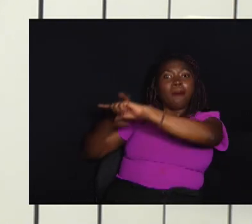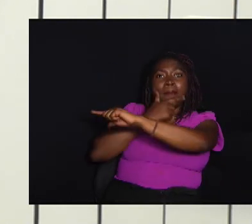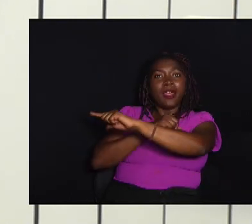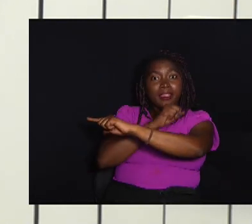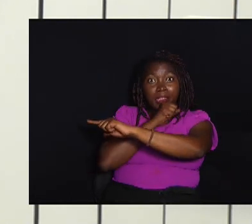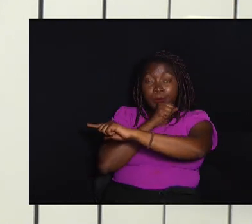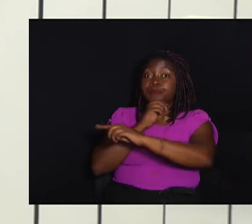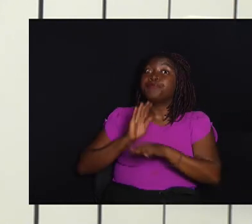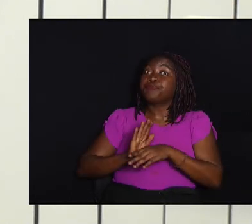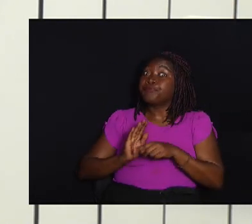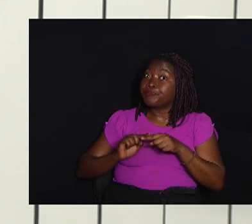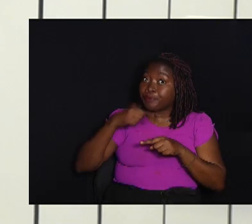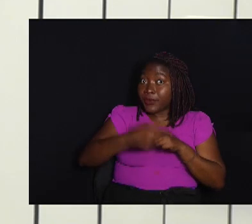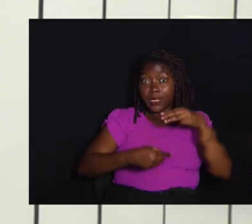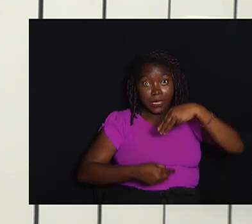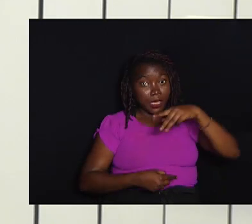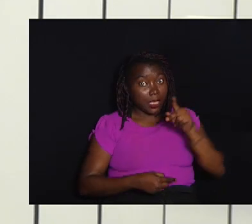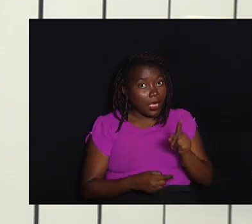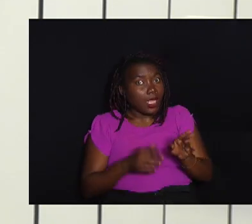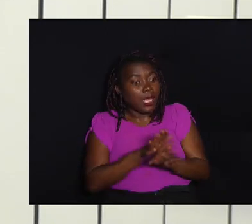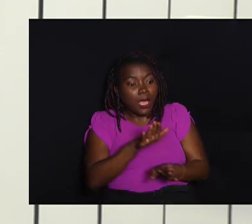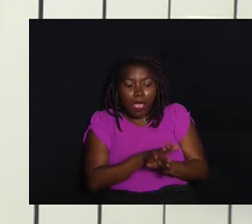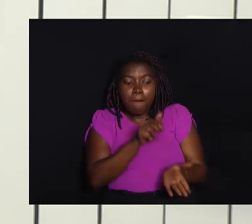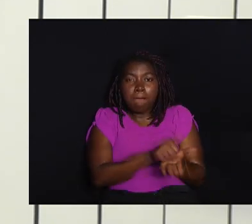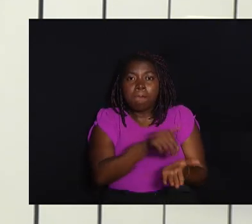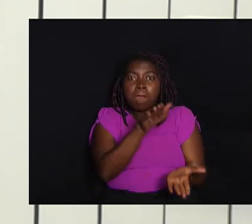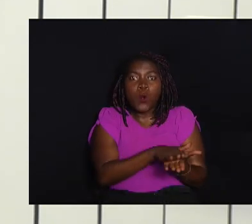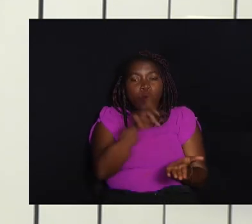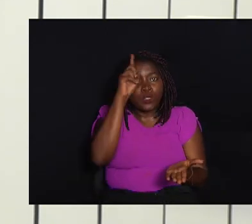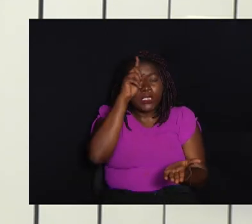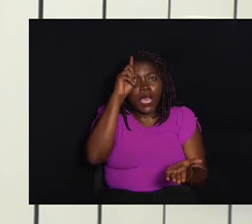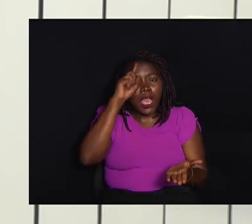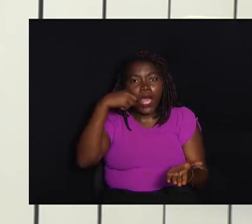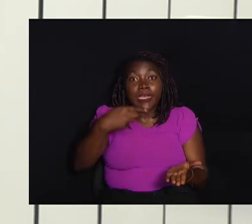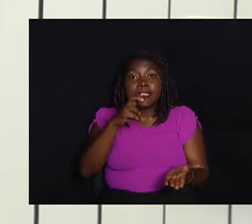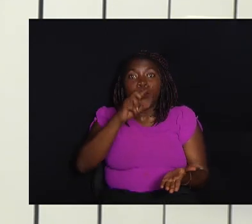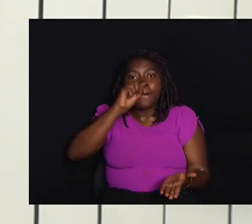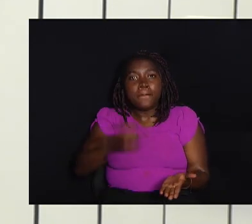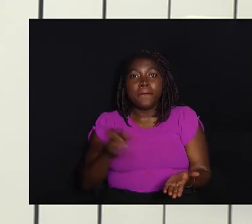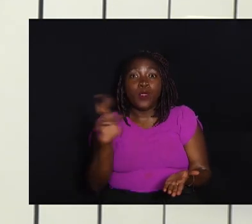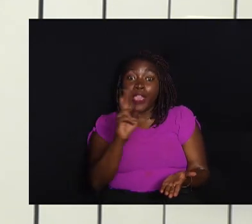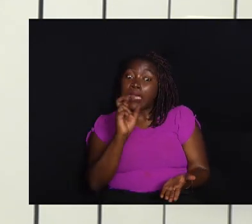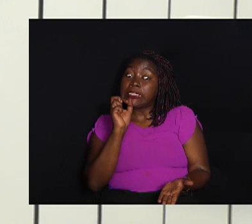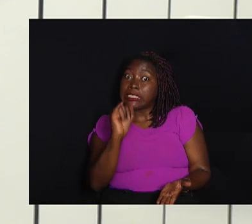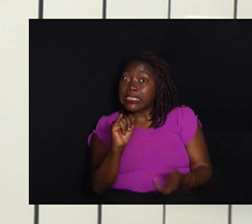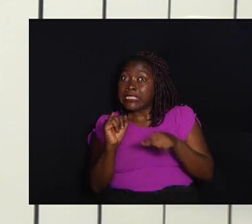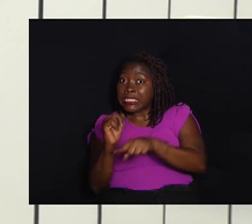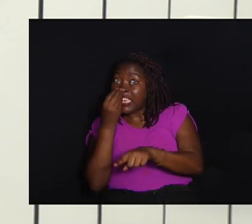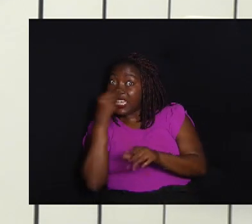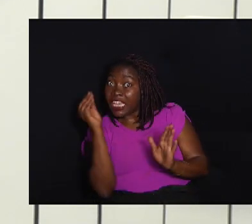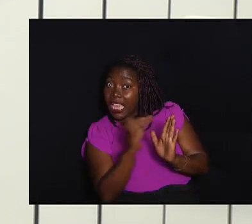Ministério Público de São Paulo recomendou uma multa diária no valor de R$5 mil caso a apresentadora descumprisse o